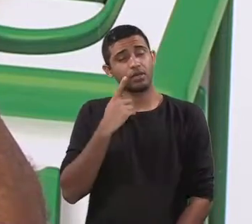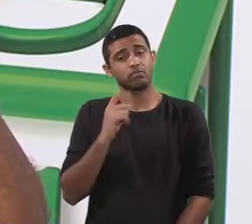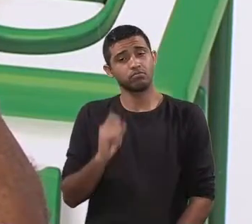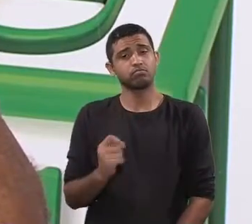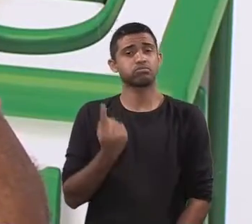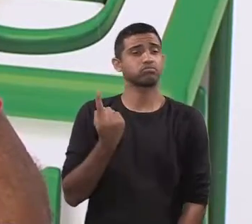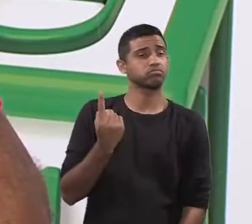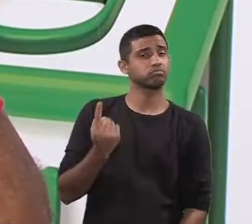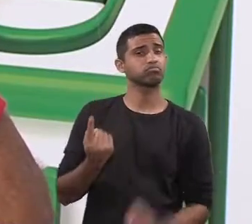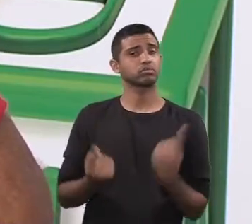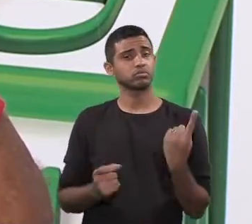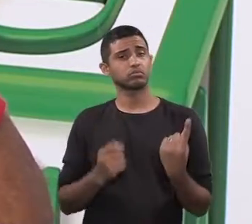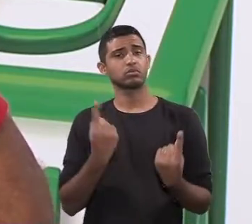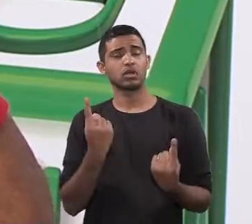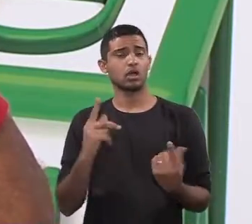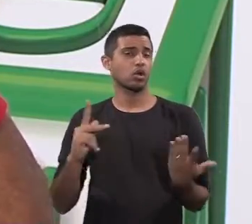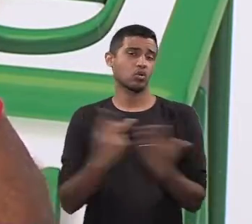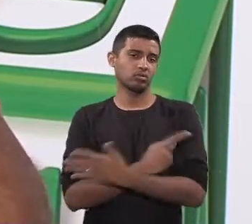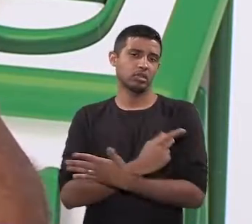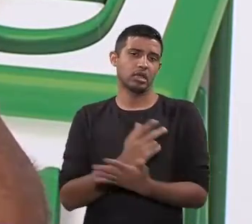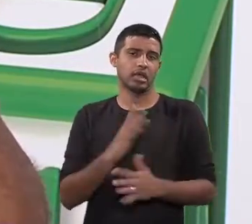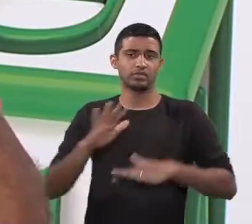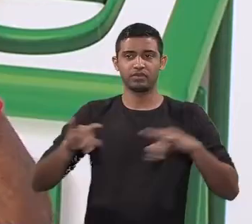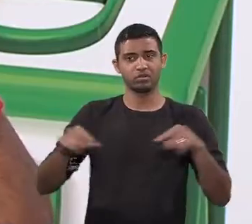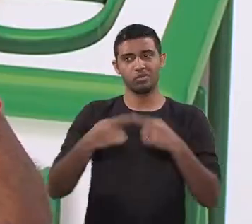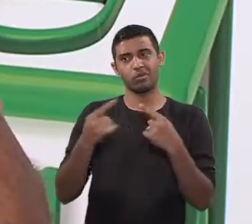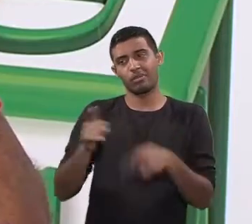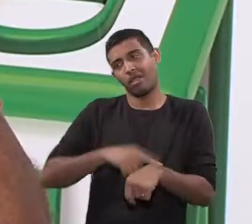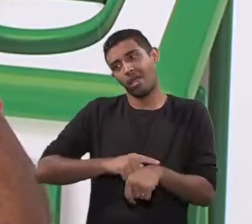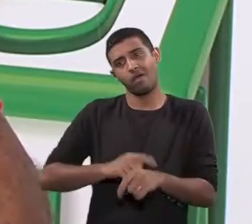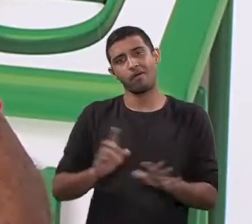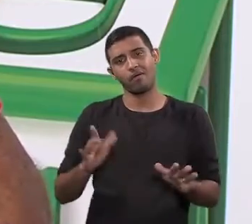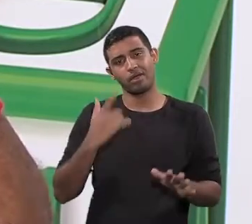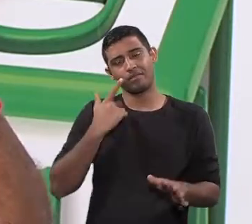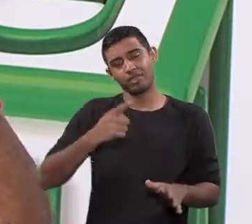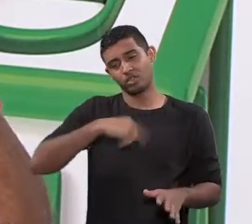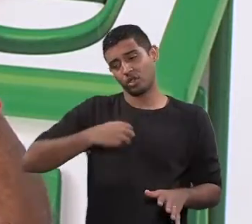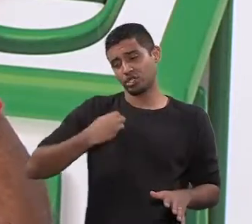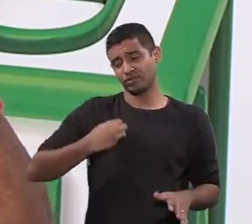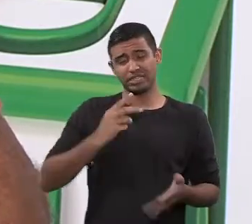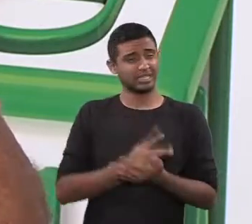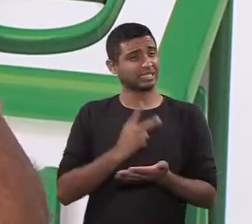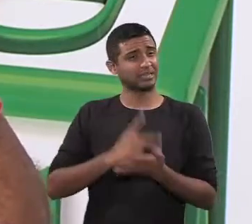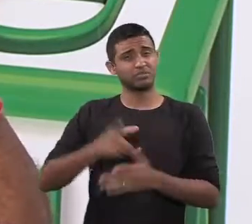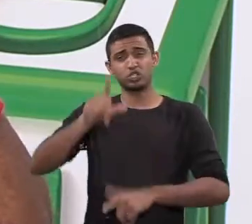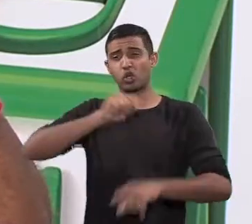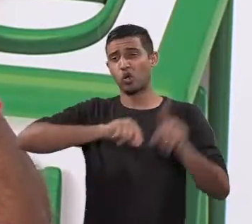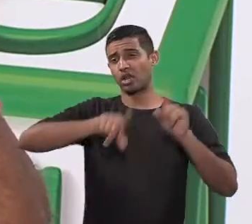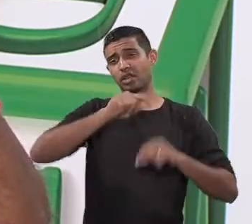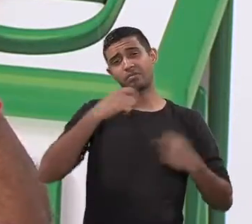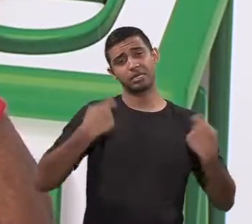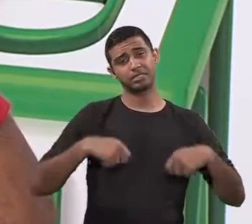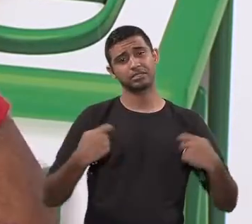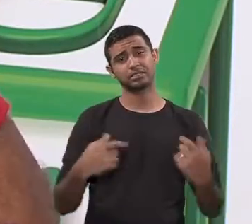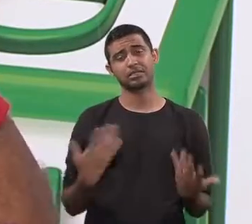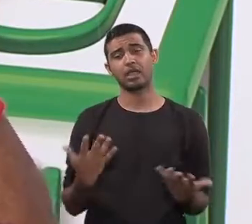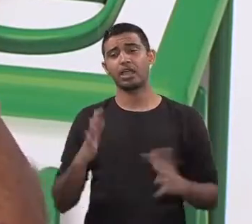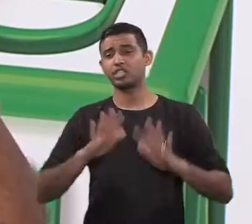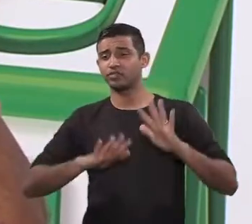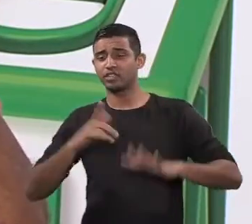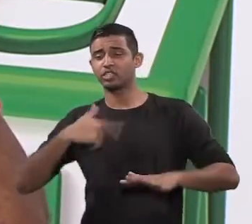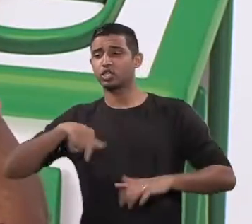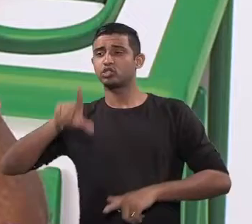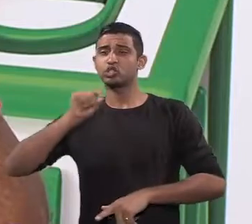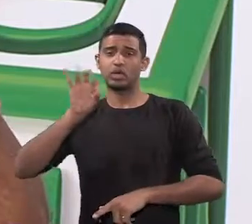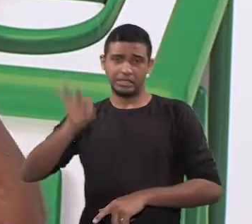momentos diferentes, às vezes ainda não é o seu momento. E na vida a gente vive de escolhas sempre, a gente vai fazer opção sempre. E às vezes opções